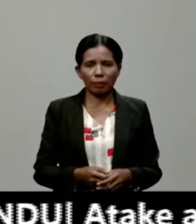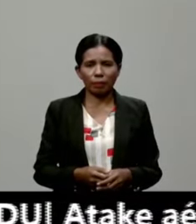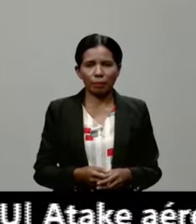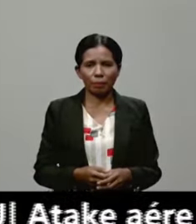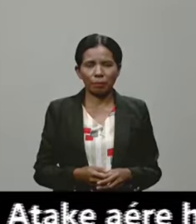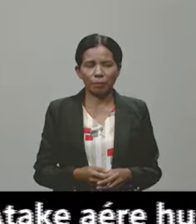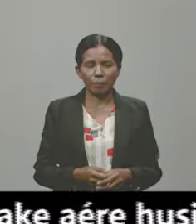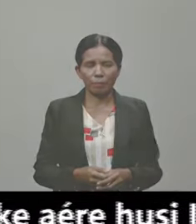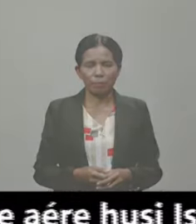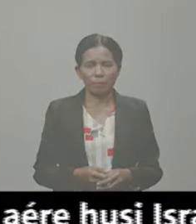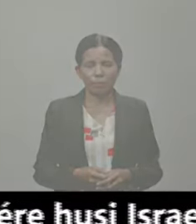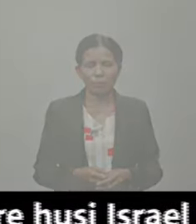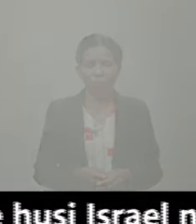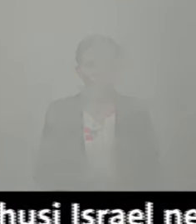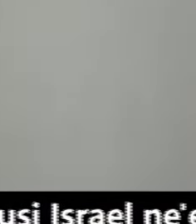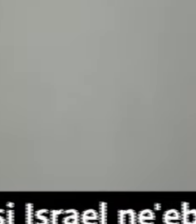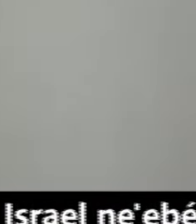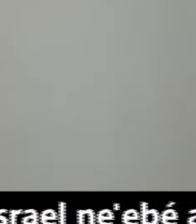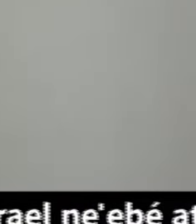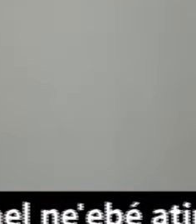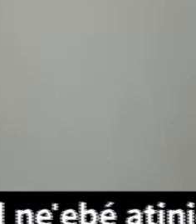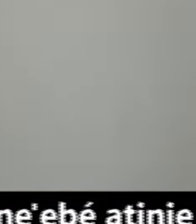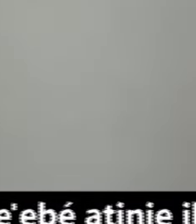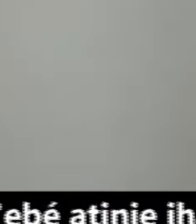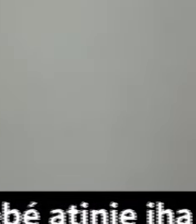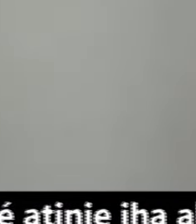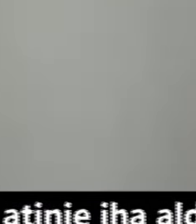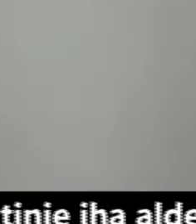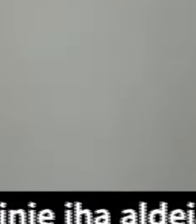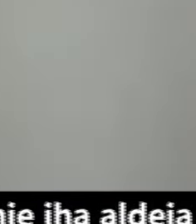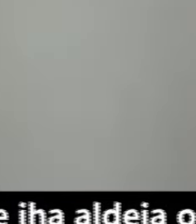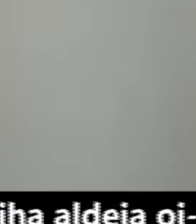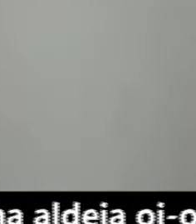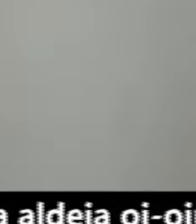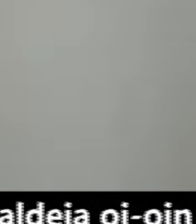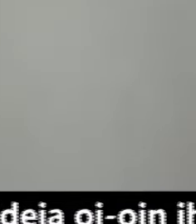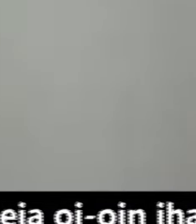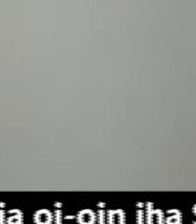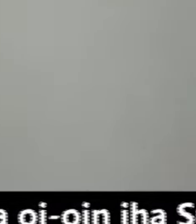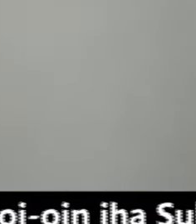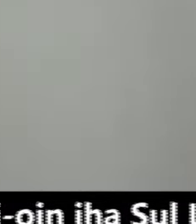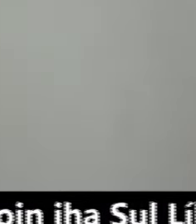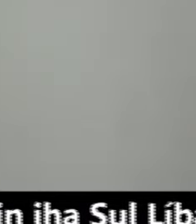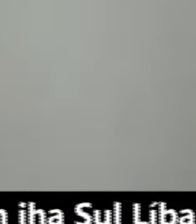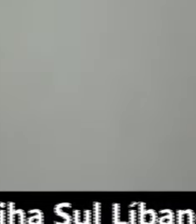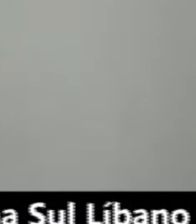A tu busca resposta para causa, para lavar aqui esse halo crime, né? Polícia e o Ministério Público têm investigado o